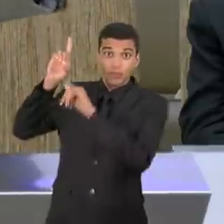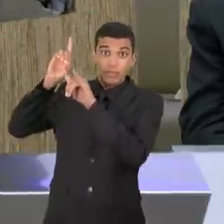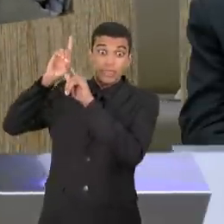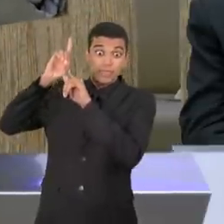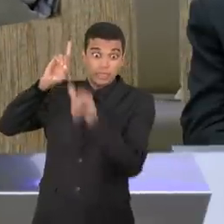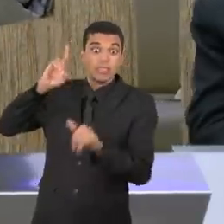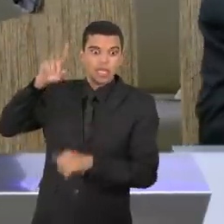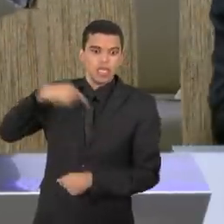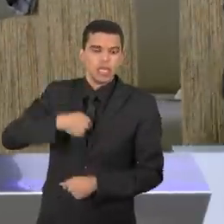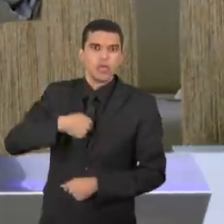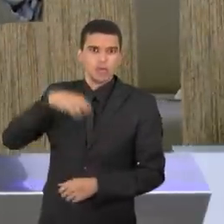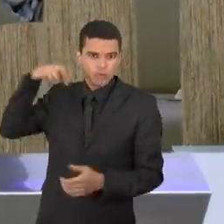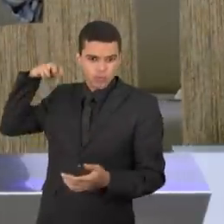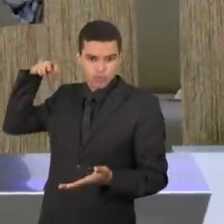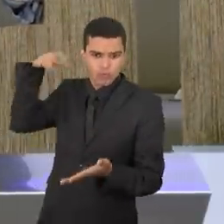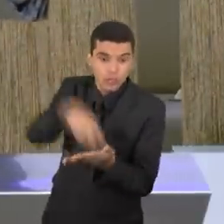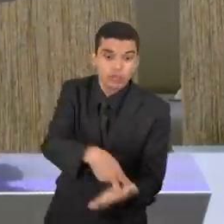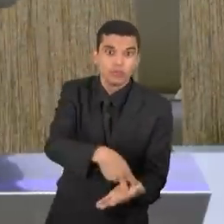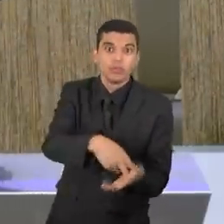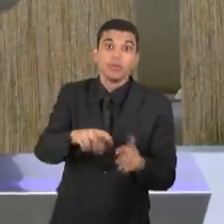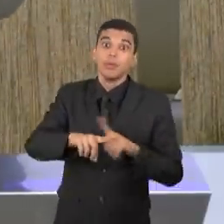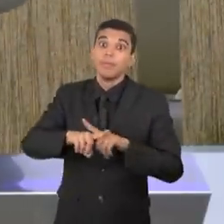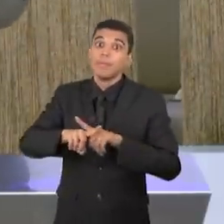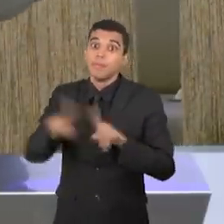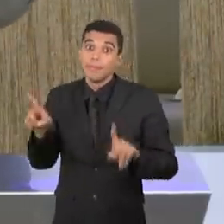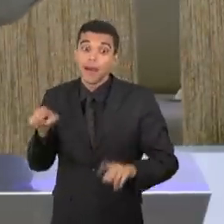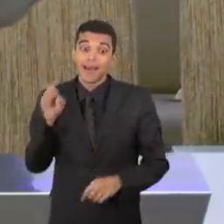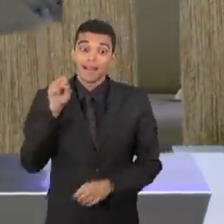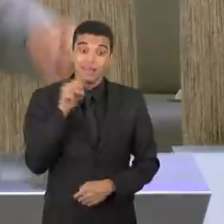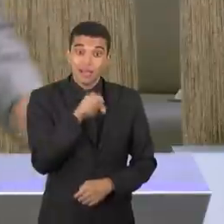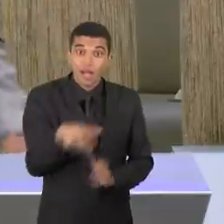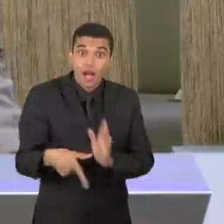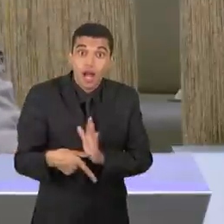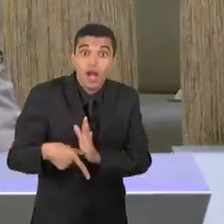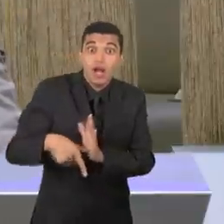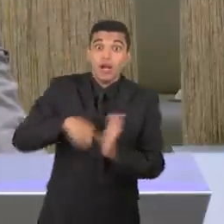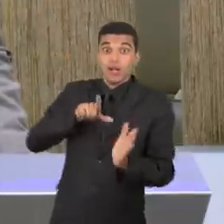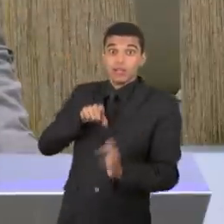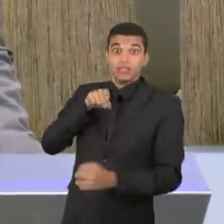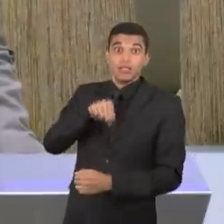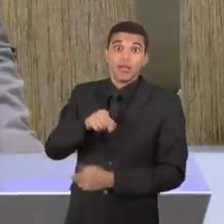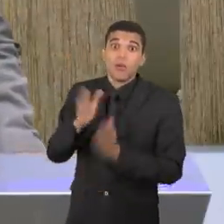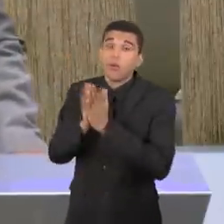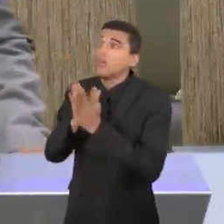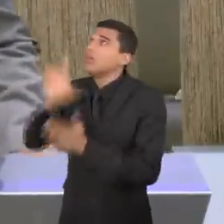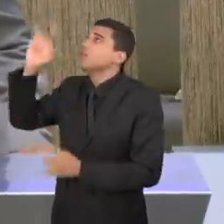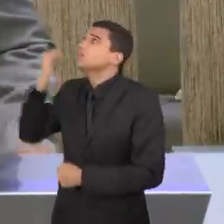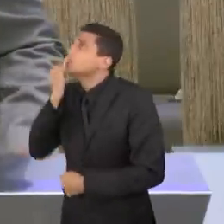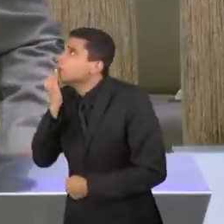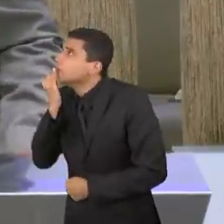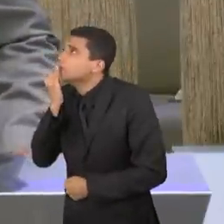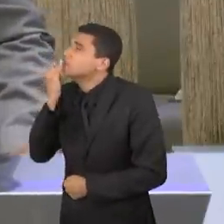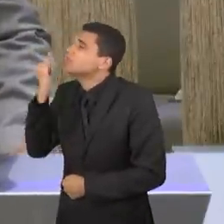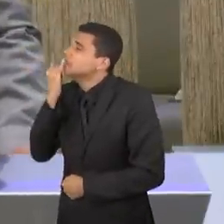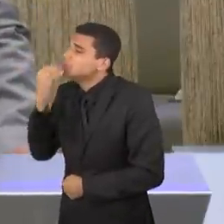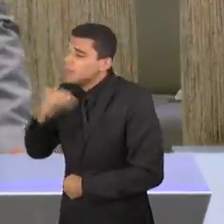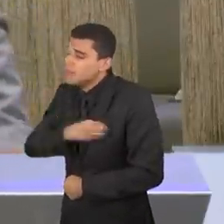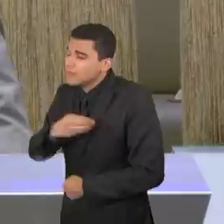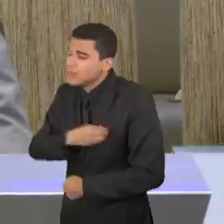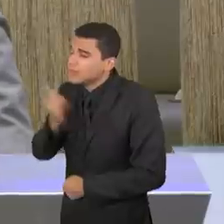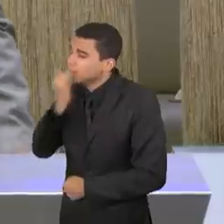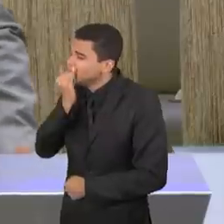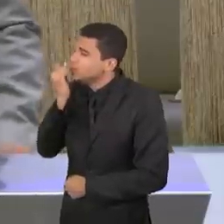arrepende do mal. Ele está dizendo assim: se vocês mudarem de atitude, Deus mudará